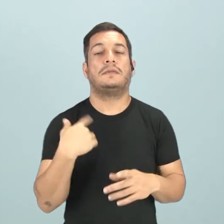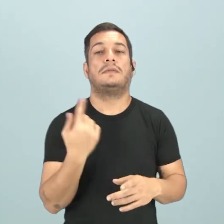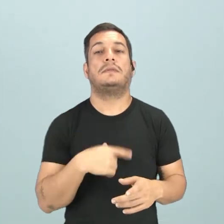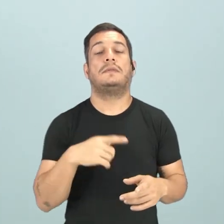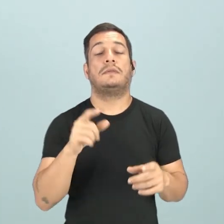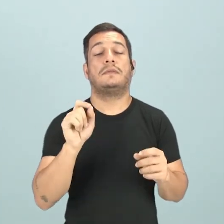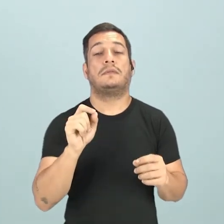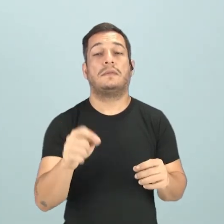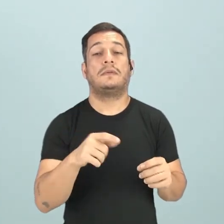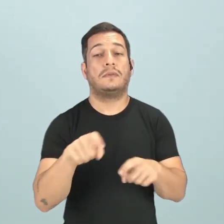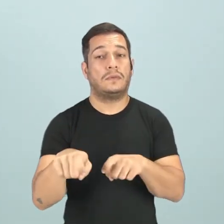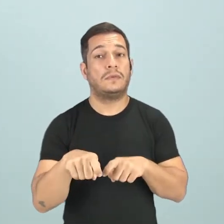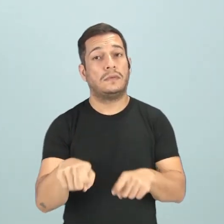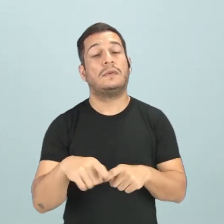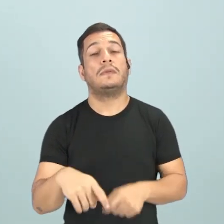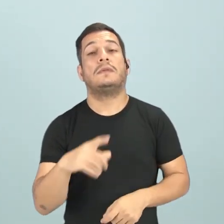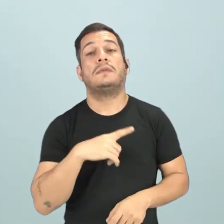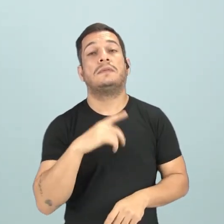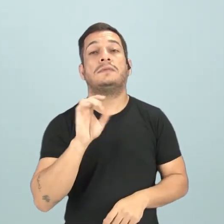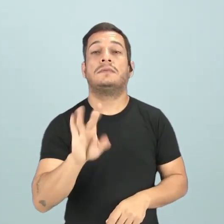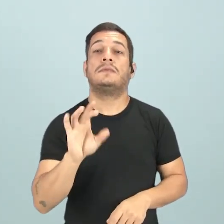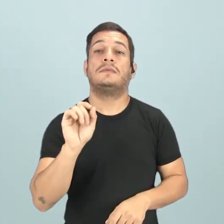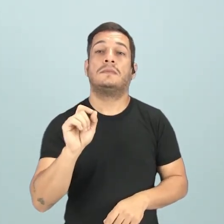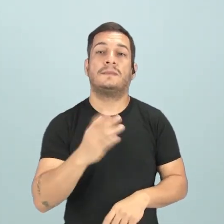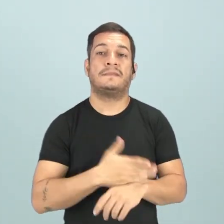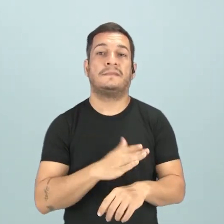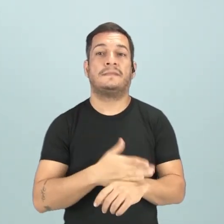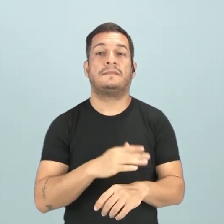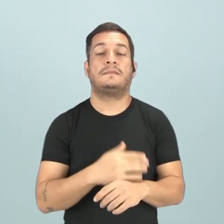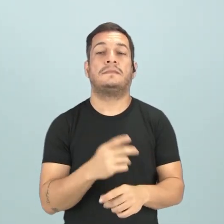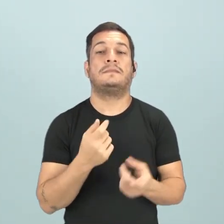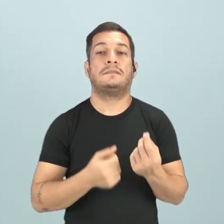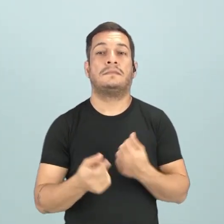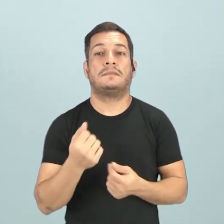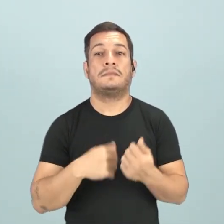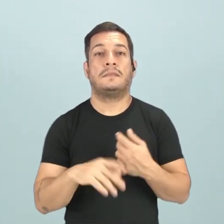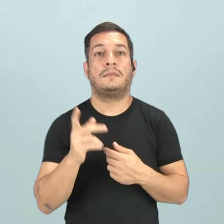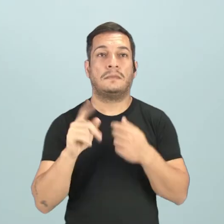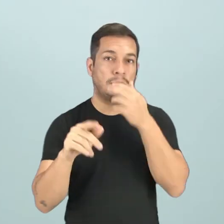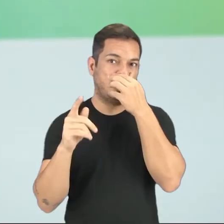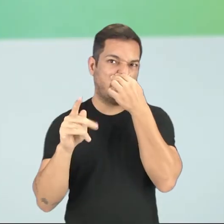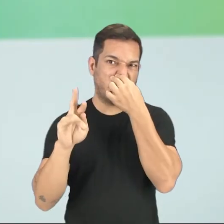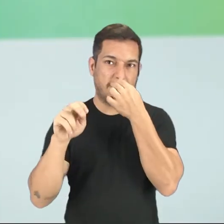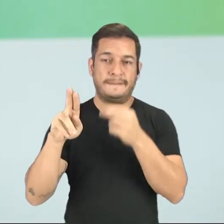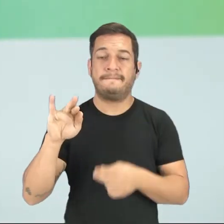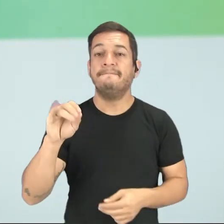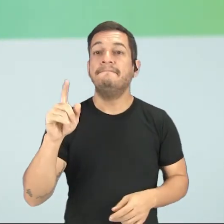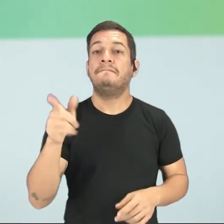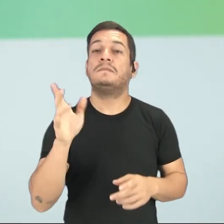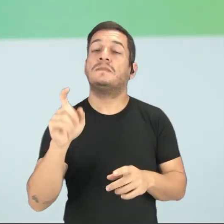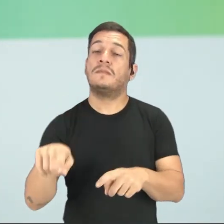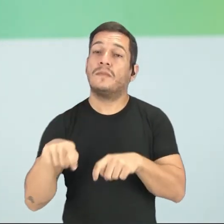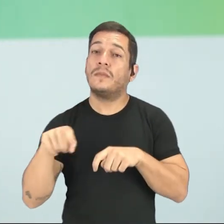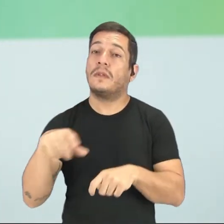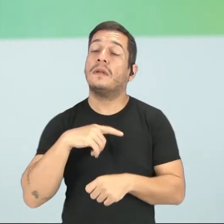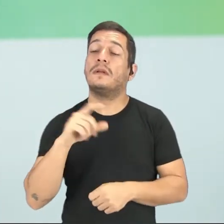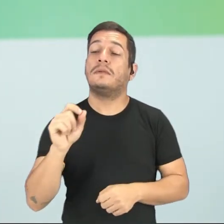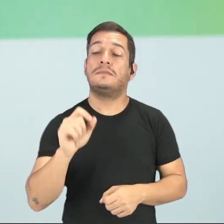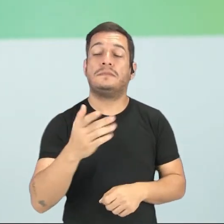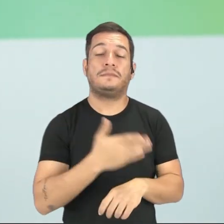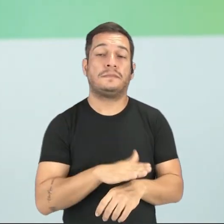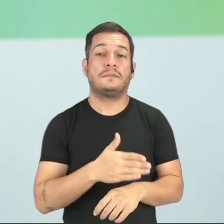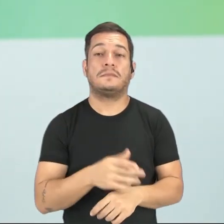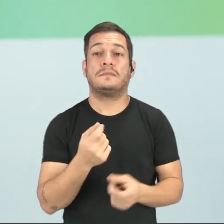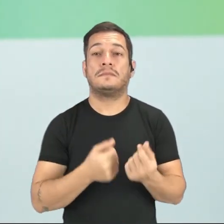no espaço rural nós temos apenas uma prática socioeconômica o setor primário, já no espaço urbano nós temos como